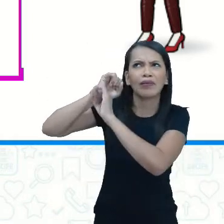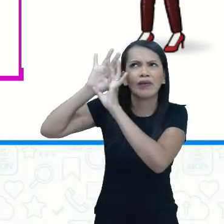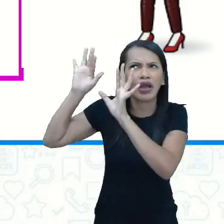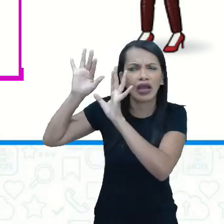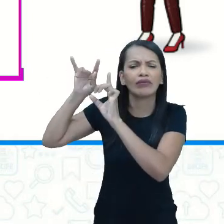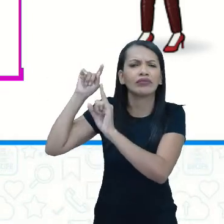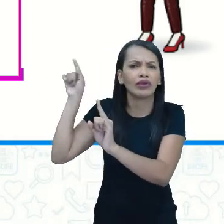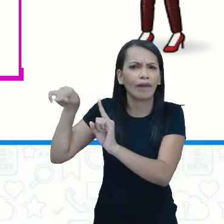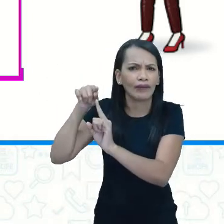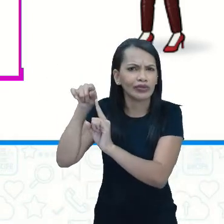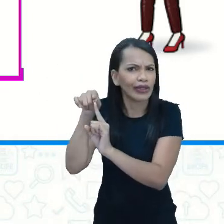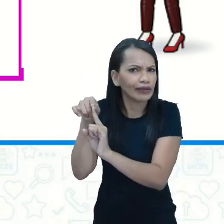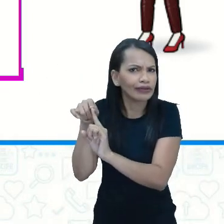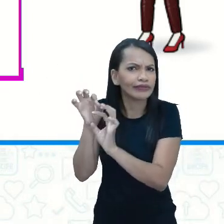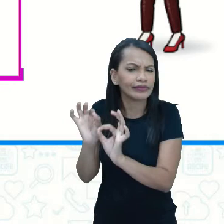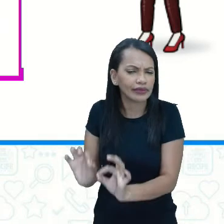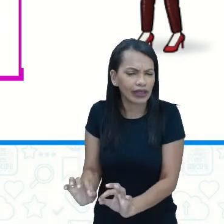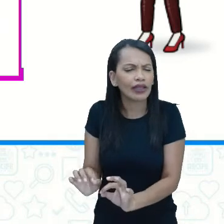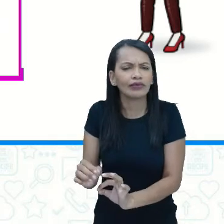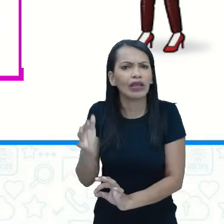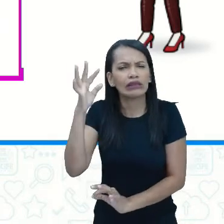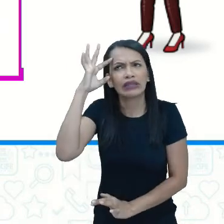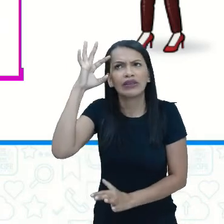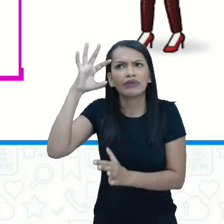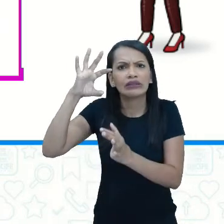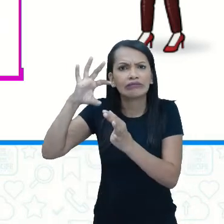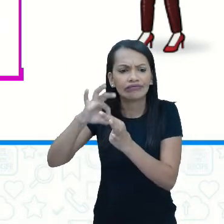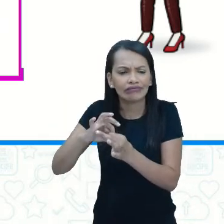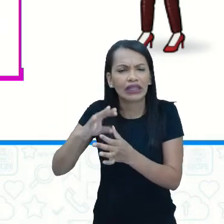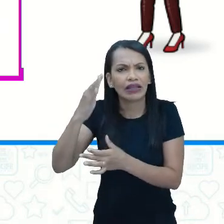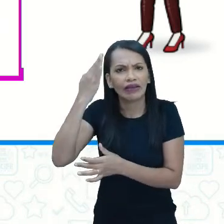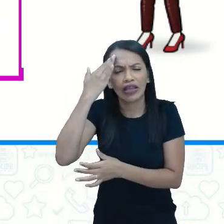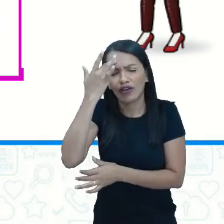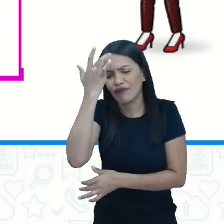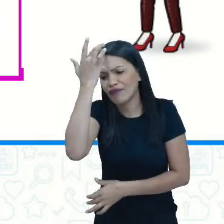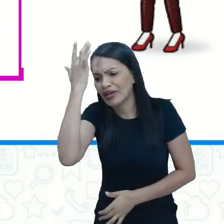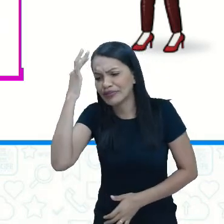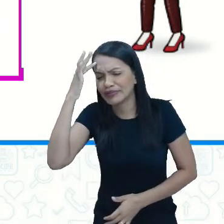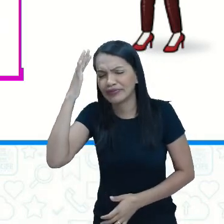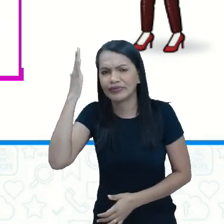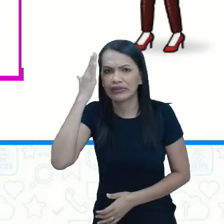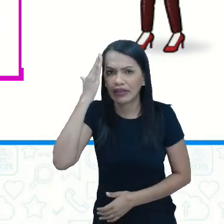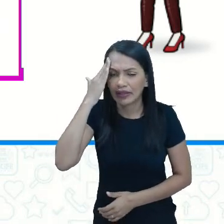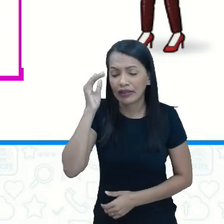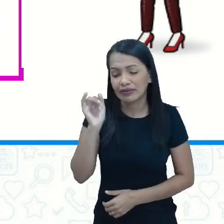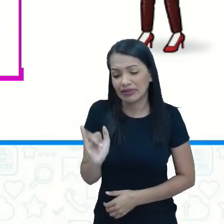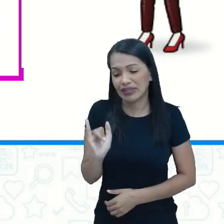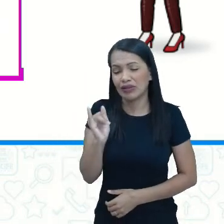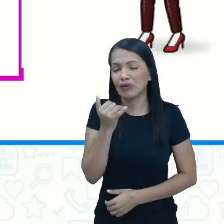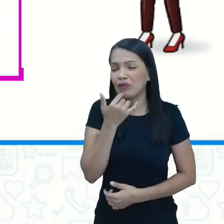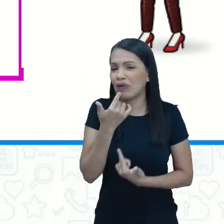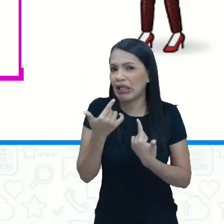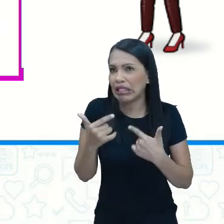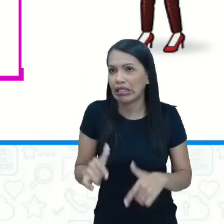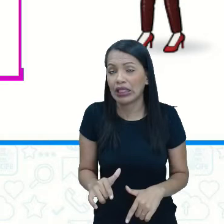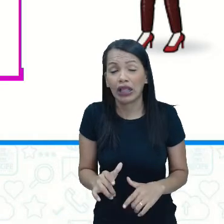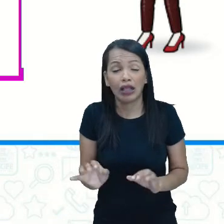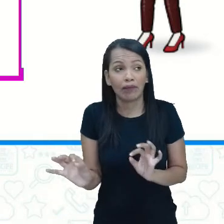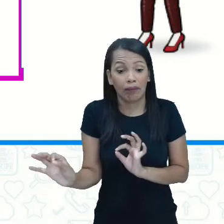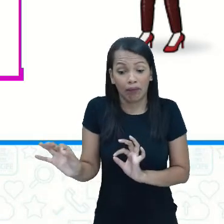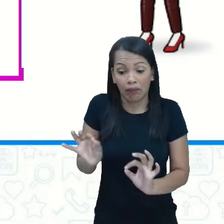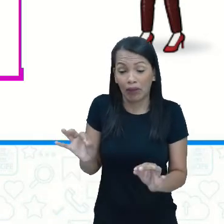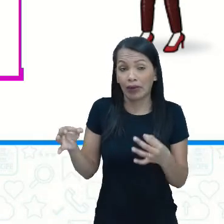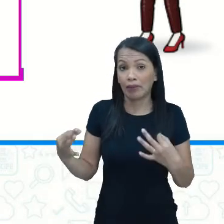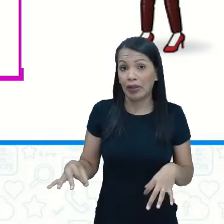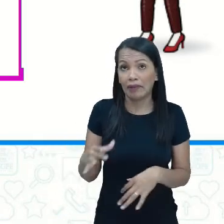seja objetiva, seja clara, seja fácil de entender. Porque se for uma linguagem muito rebuscada, a pessoa, ao